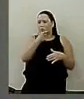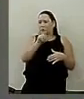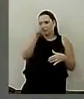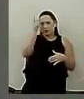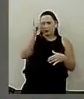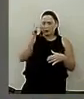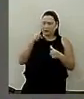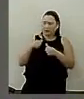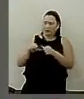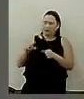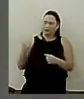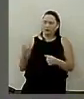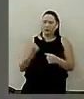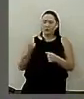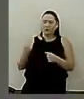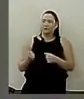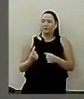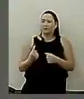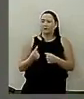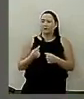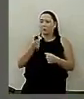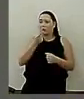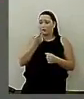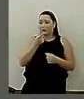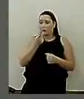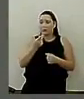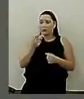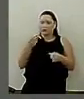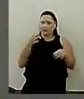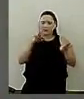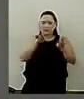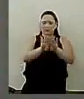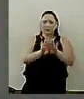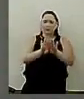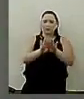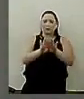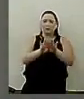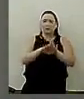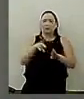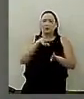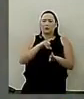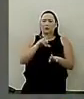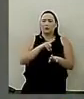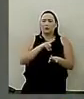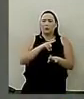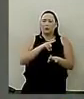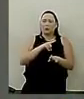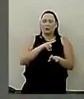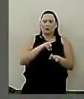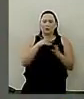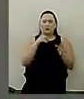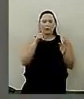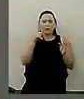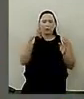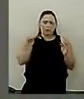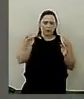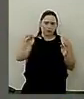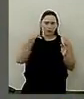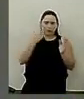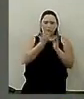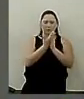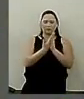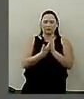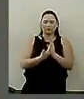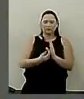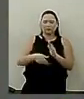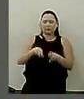ficou sozinho em casa. Ele disse que na hora em que ele fechou a porta, ele se encostou com as costas na parede, ele sentou no